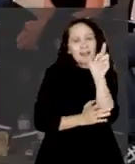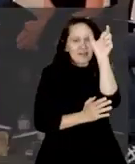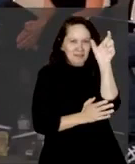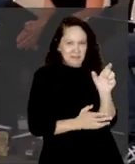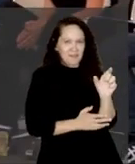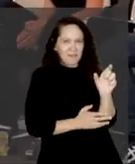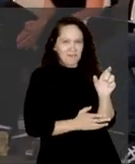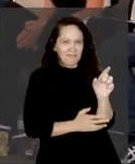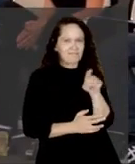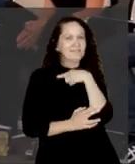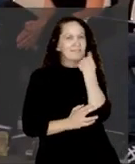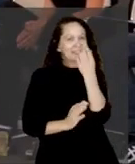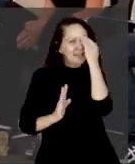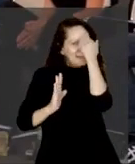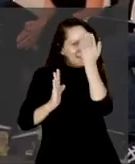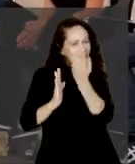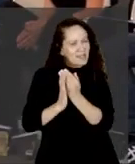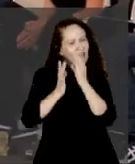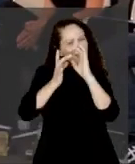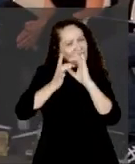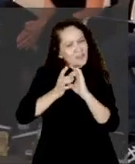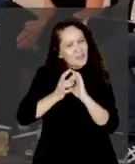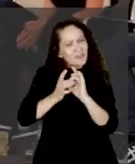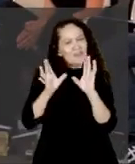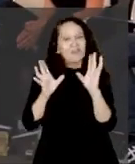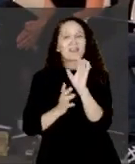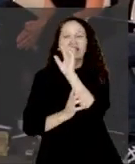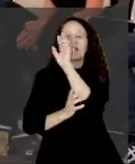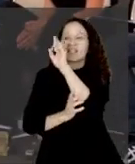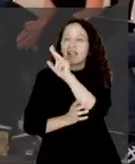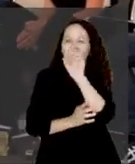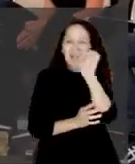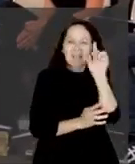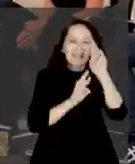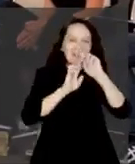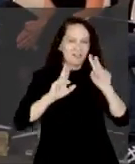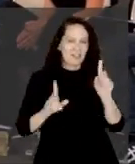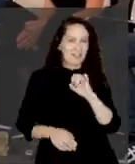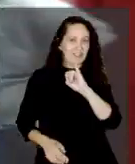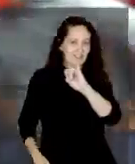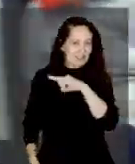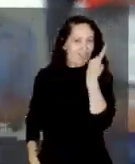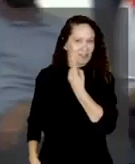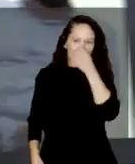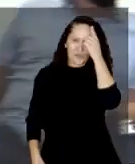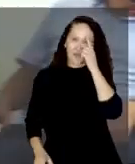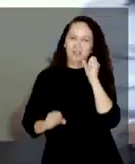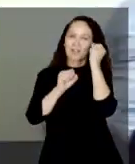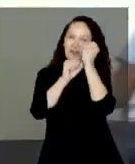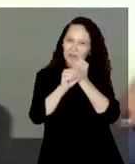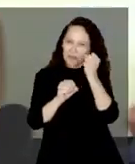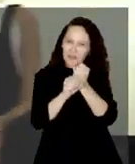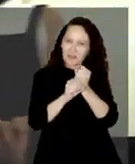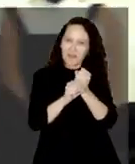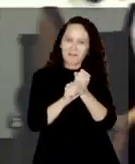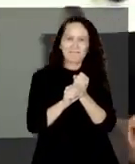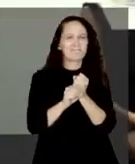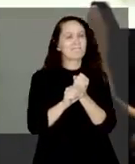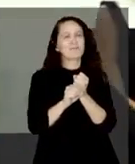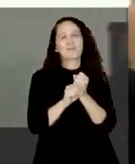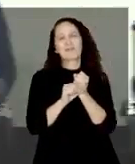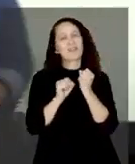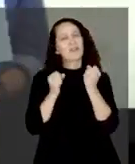Unidos? Por que que os trabalhadores, que são grande maioria, não elegem presidente em muitos outros lugares? Porque